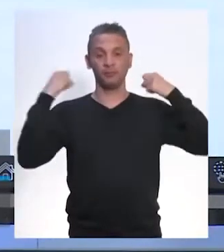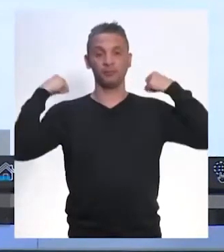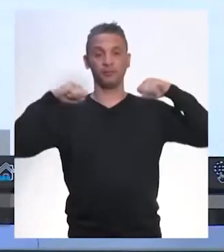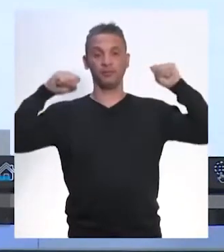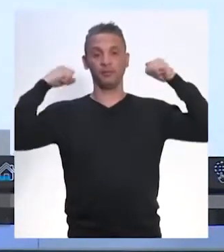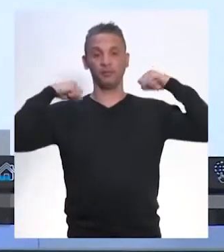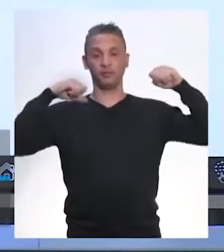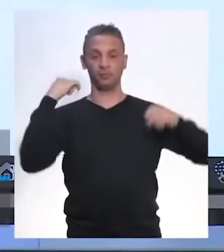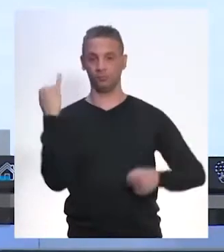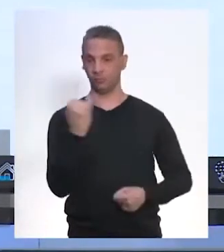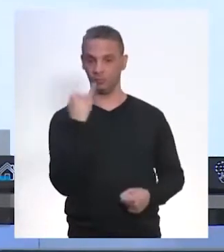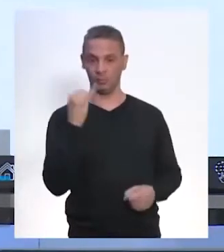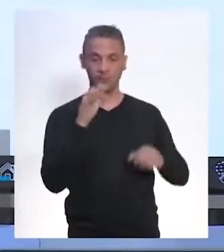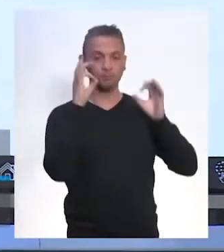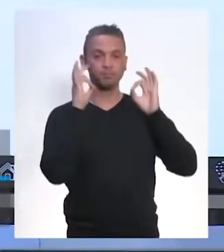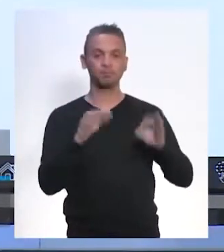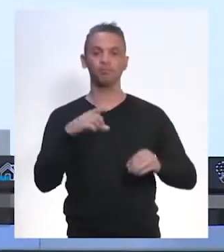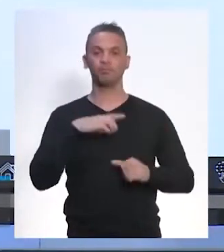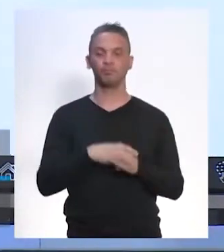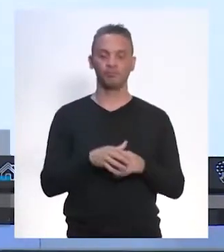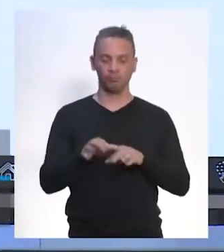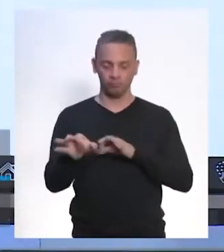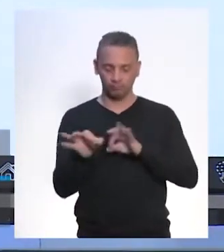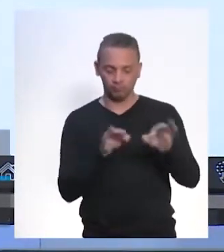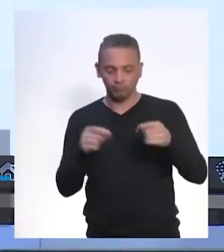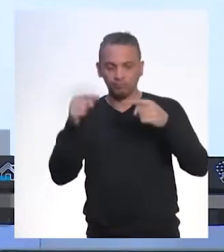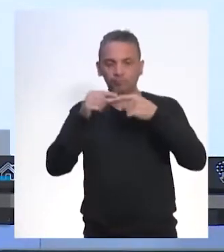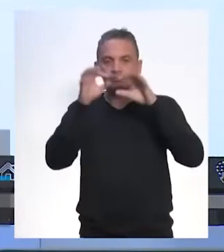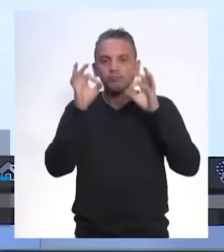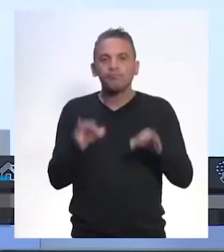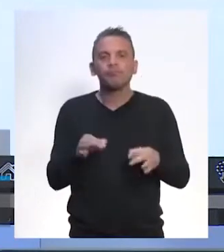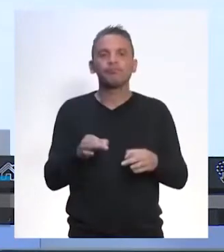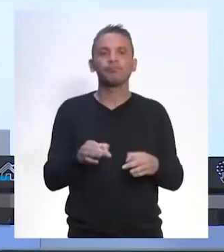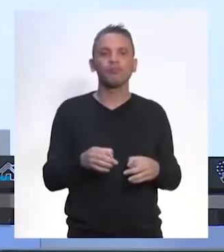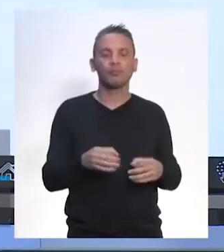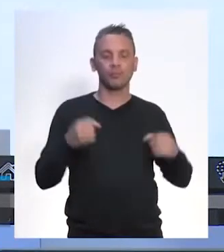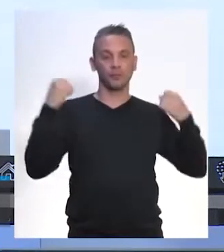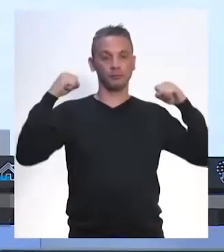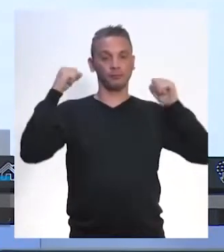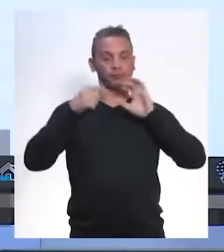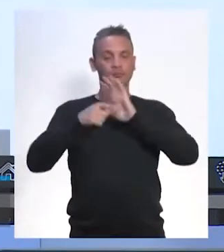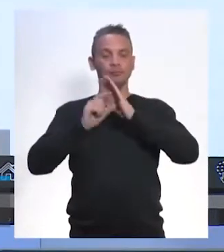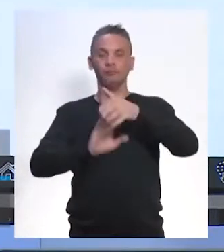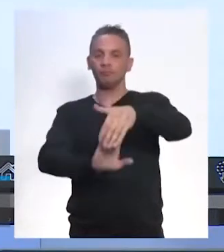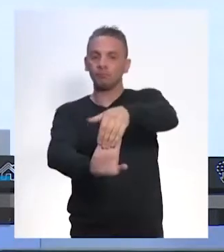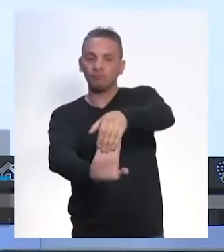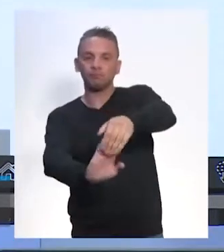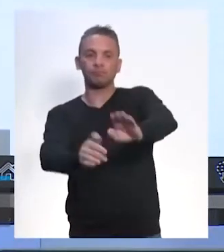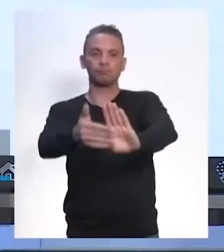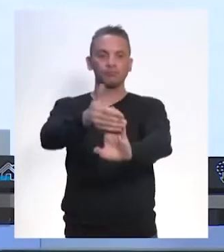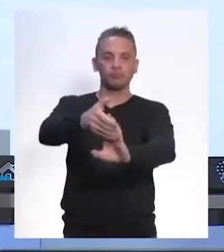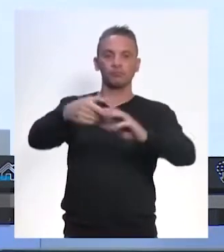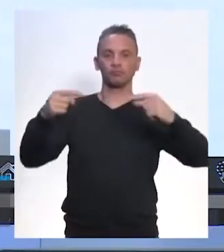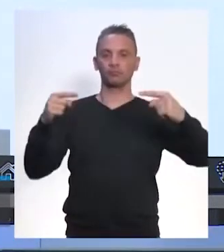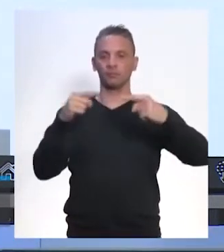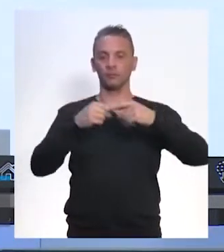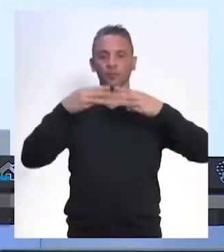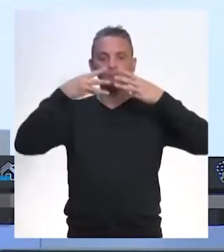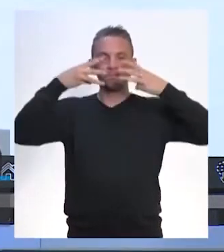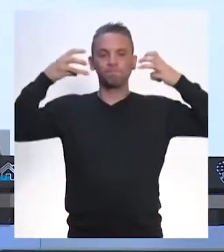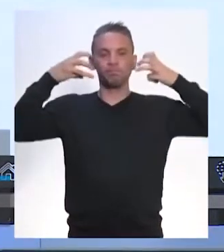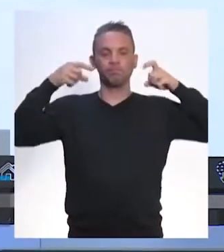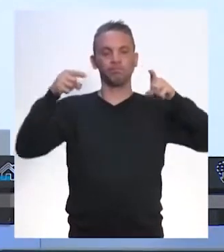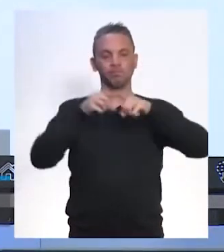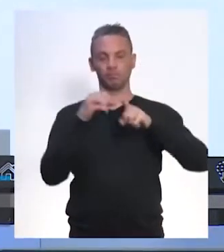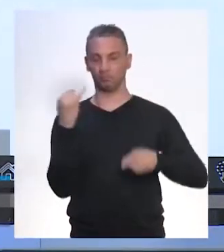muito grande. Então, sempre uma preparação física, aquecimento, alongamento, para condicionar essa musculatura.